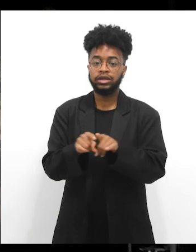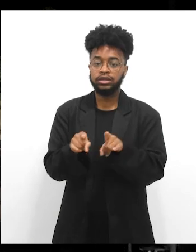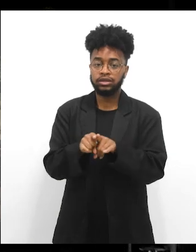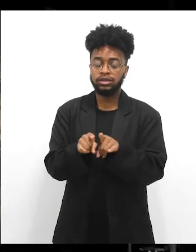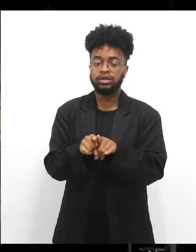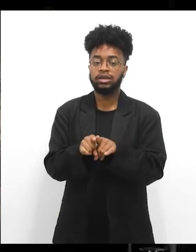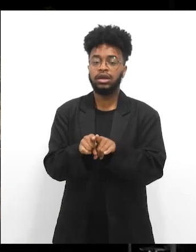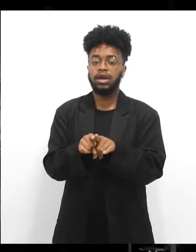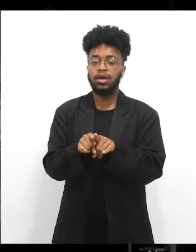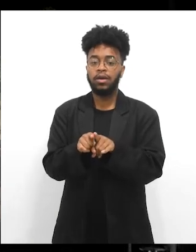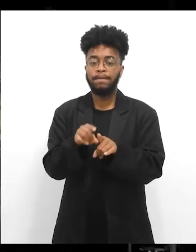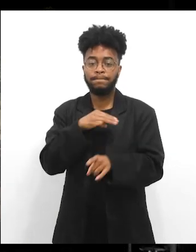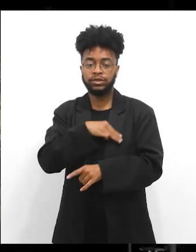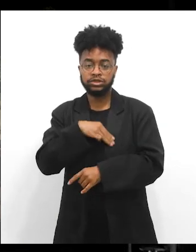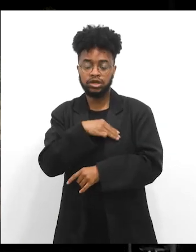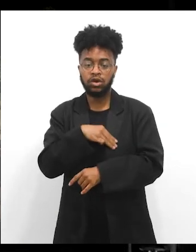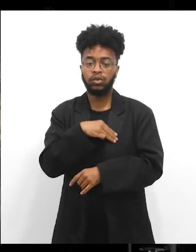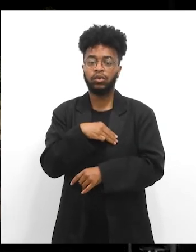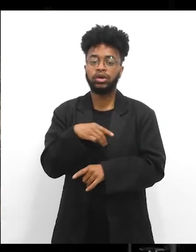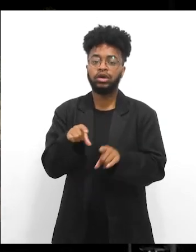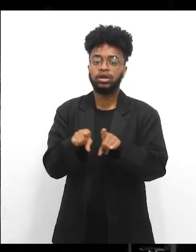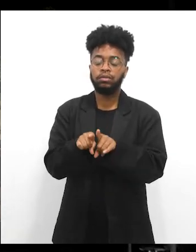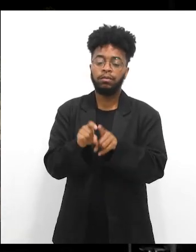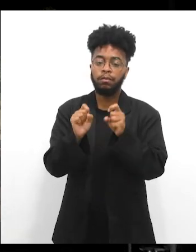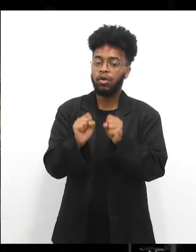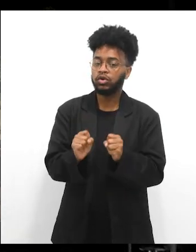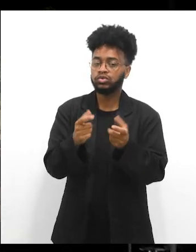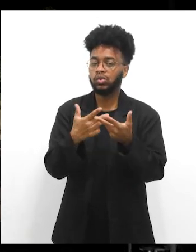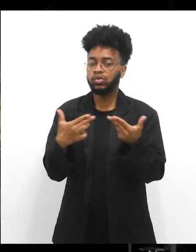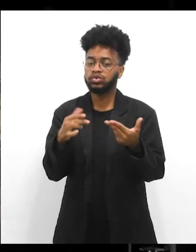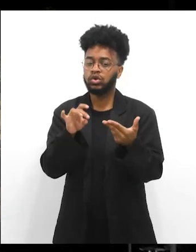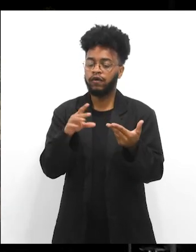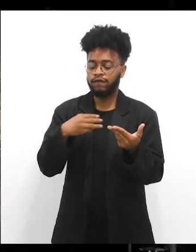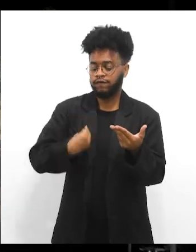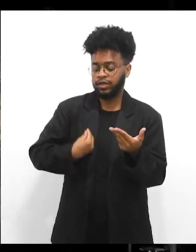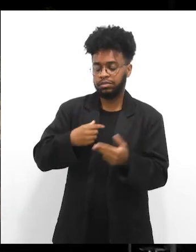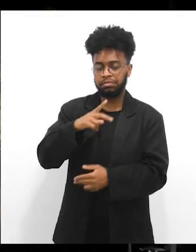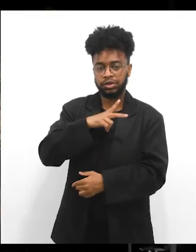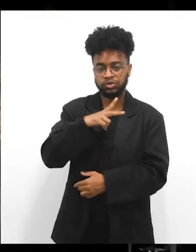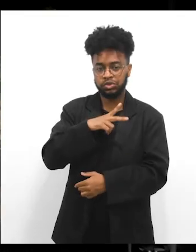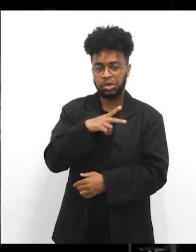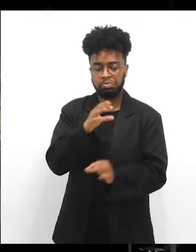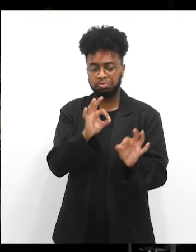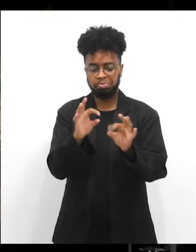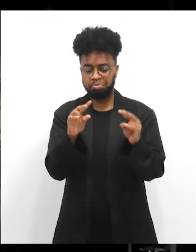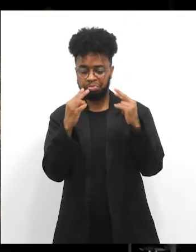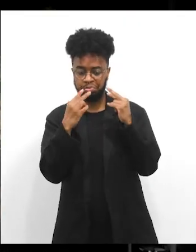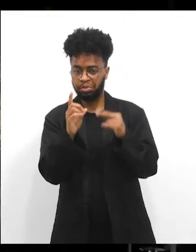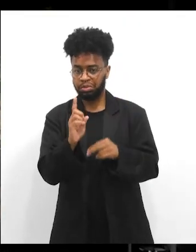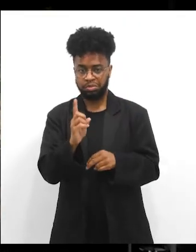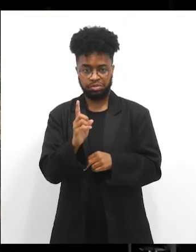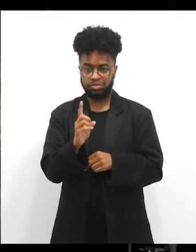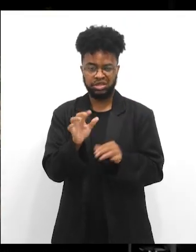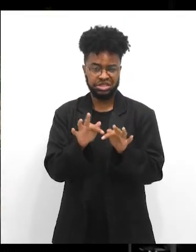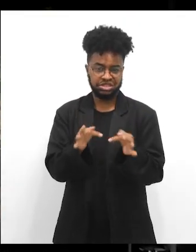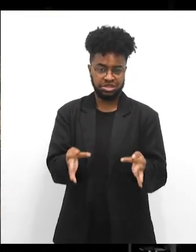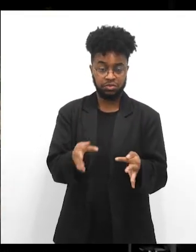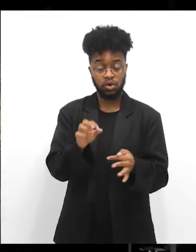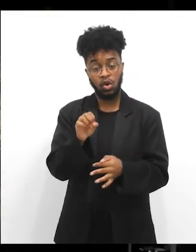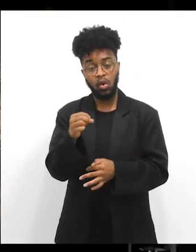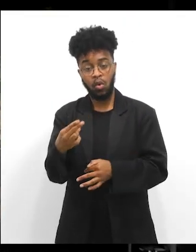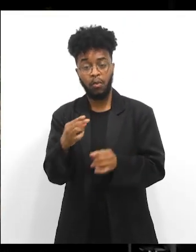monte, missões, pode ser algo de uma vida só particularizada, que ninguém